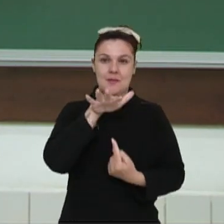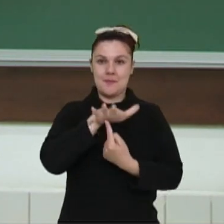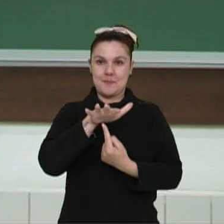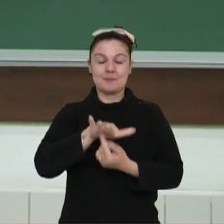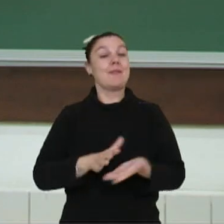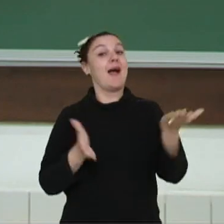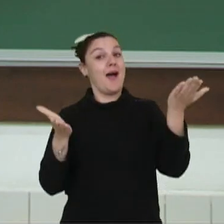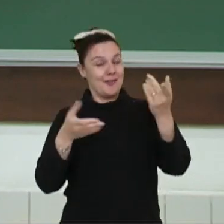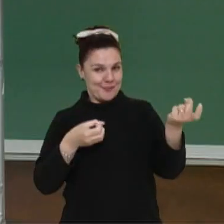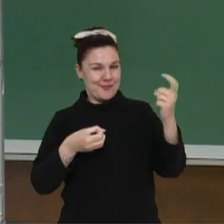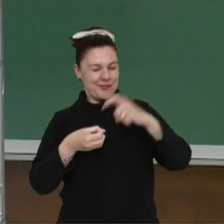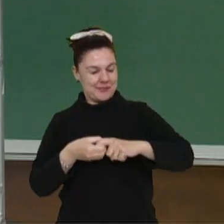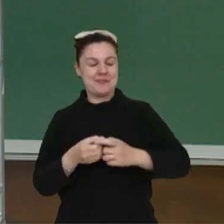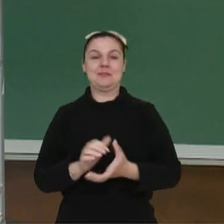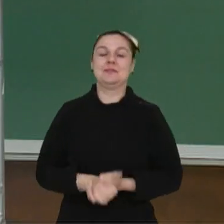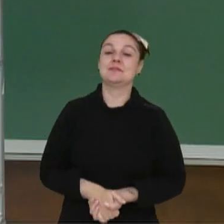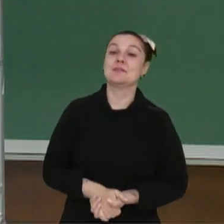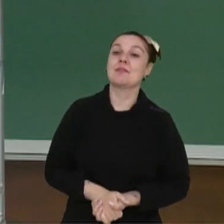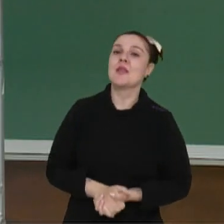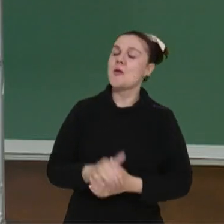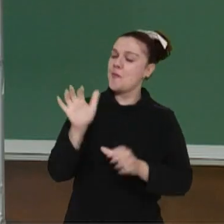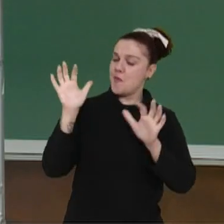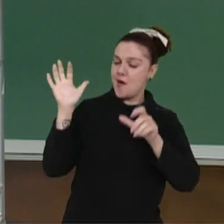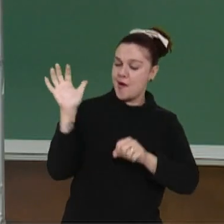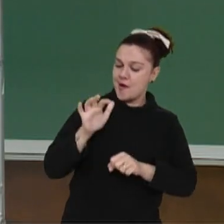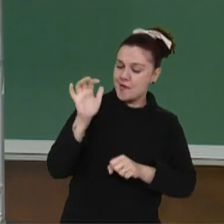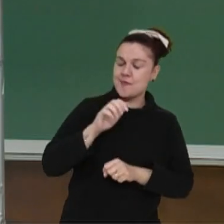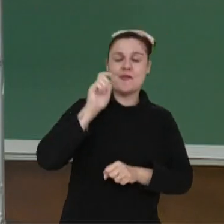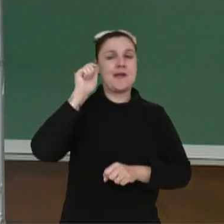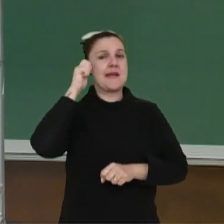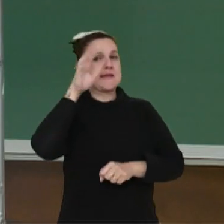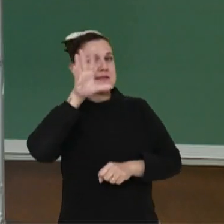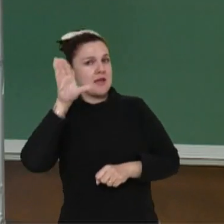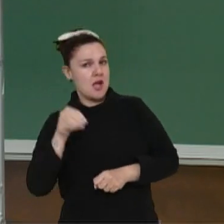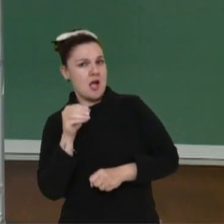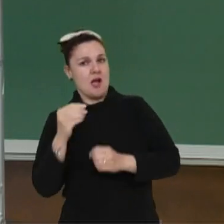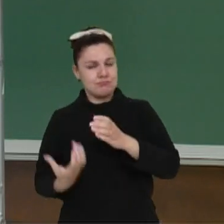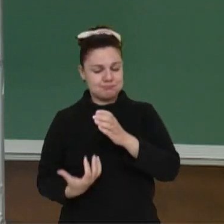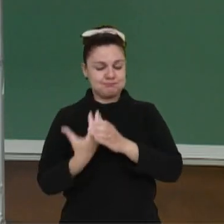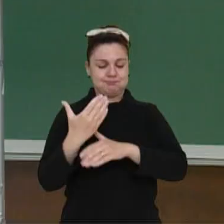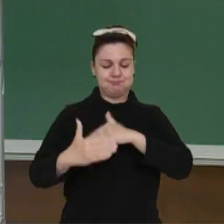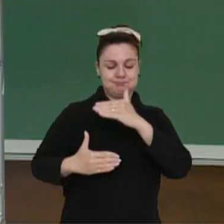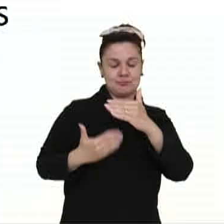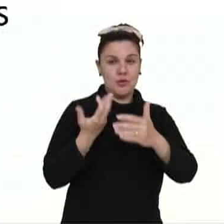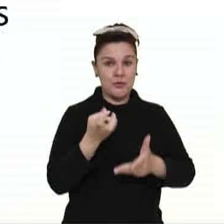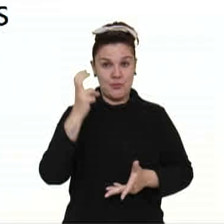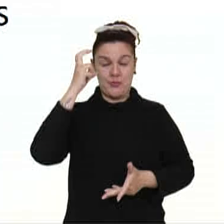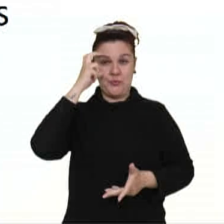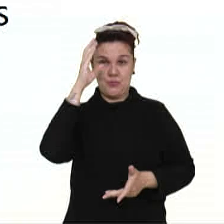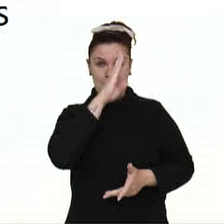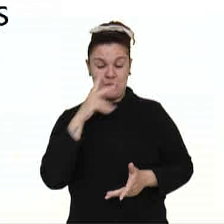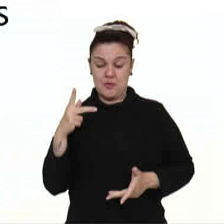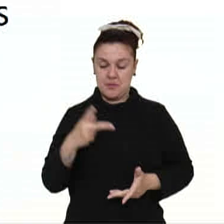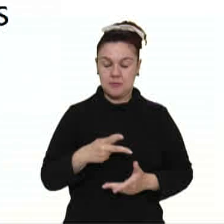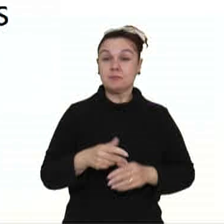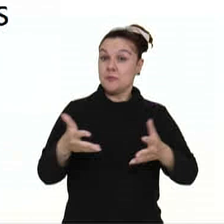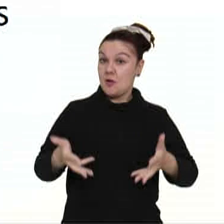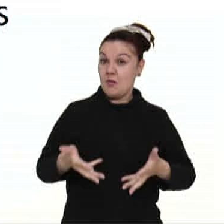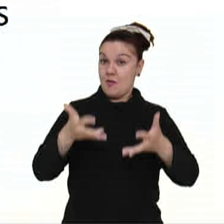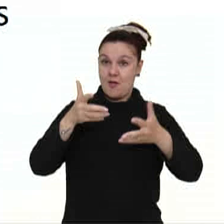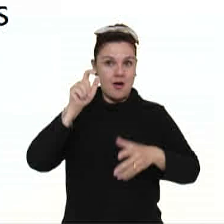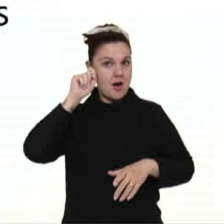continuar. Então vamos lá. A influência africana no processo de formação de cultura afro-brasileira. A